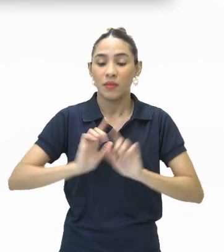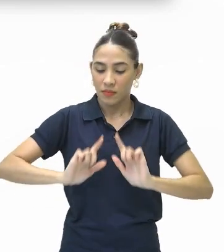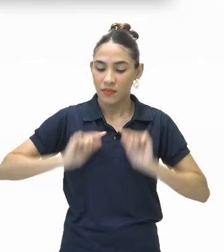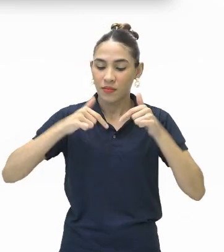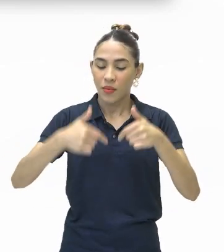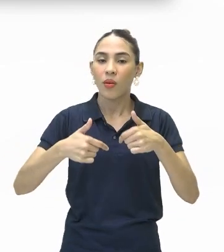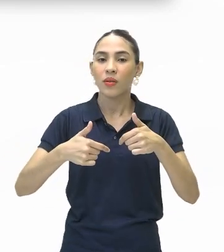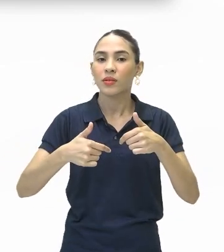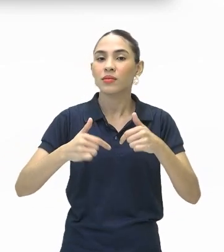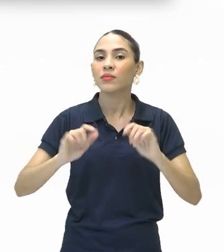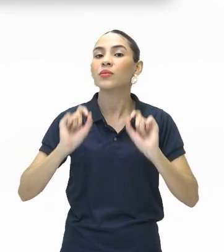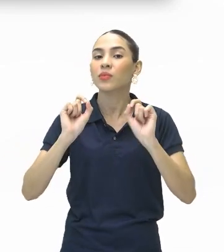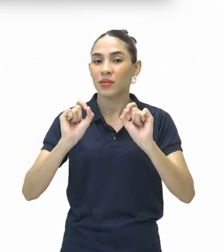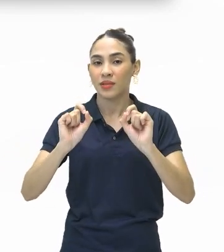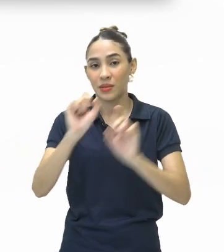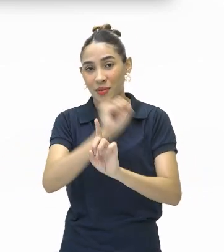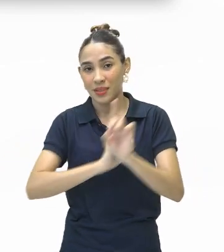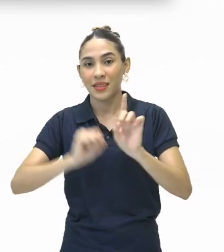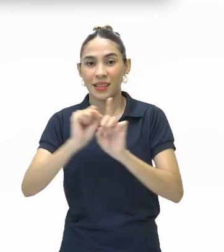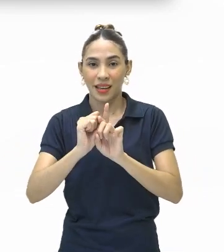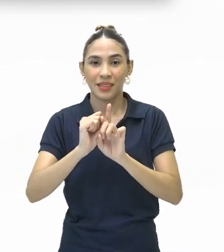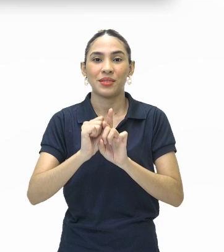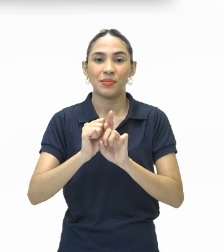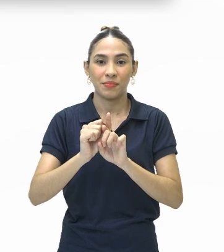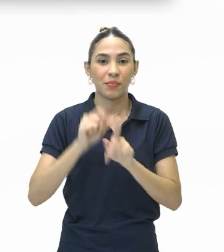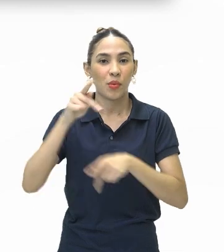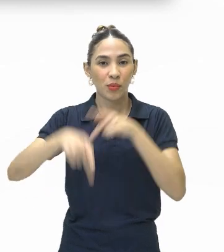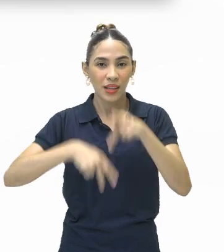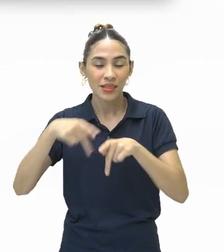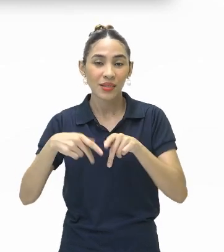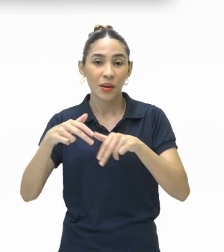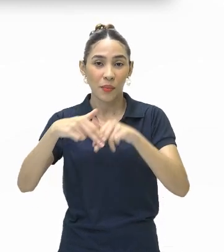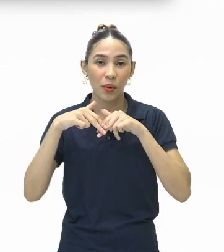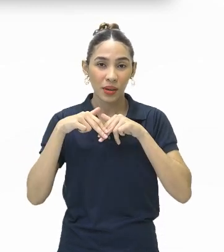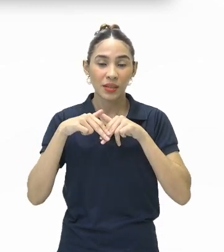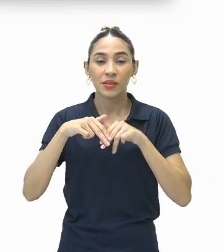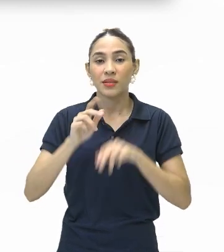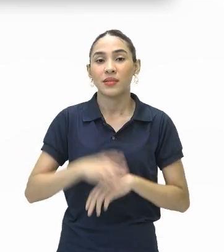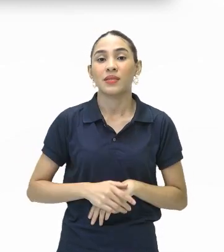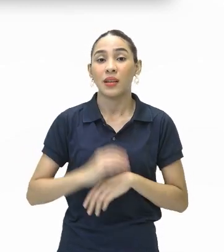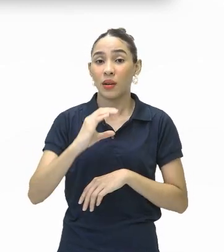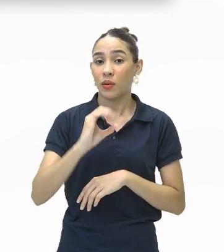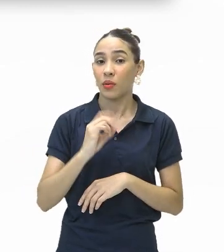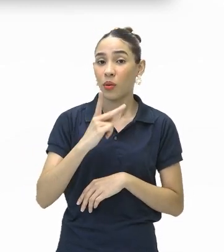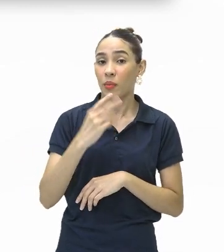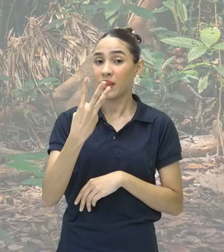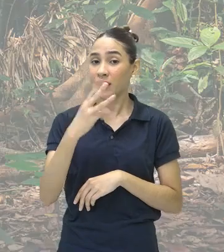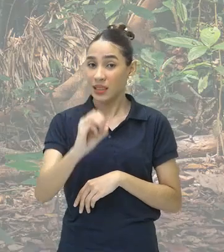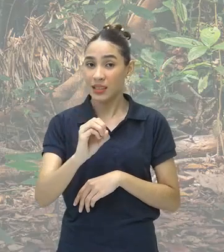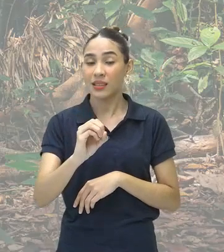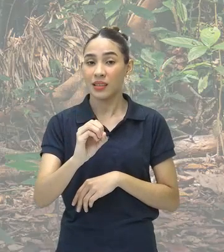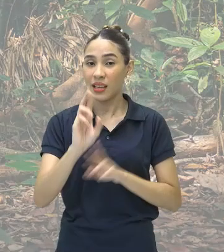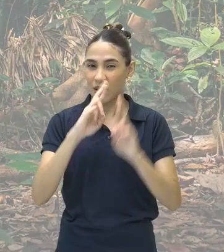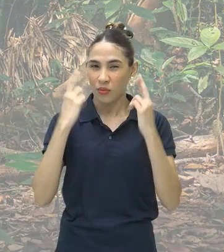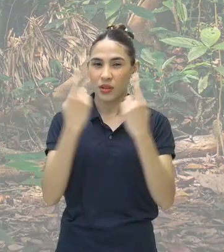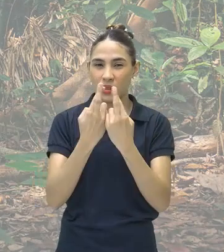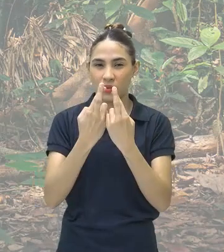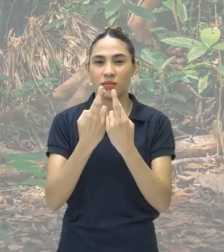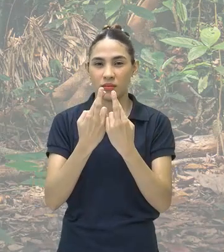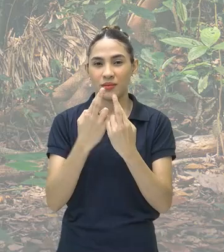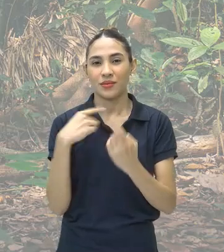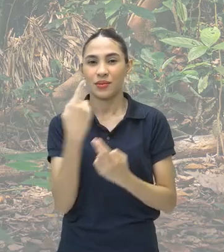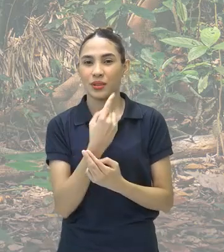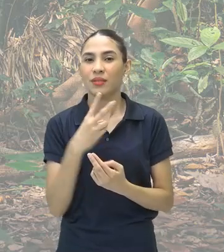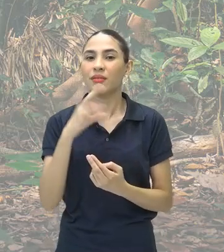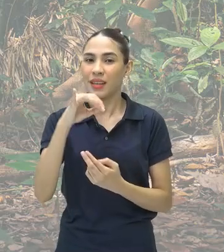ativa. De quem? Da sociedade civil. É por isso que lá na COP30, que eu falei agora há pouco para vocês, nós